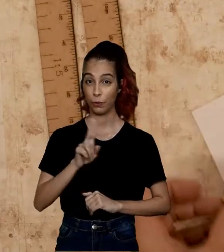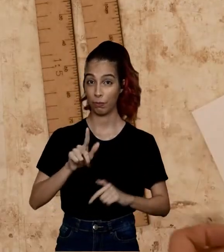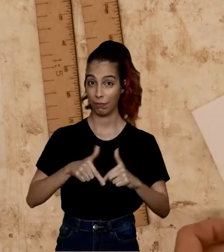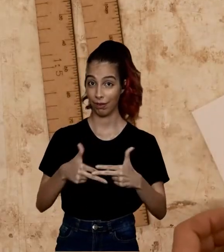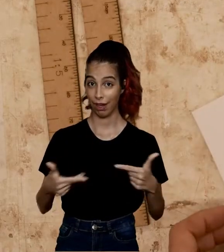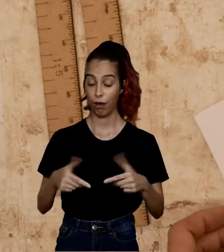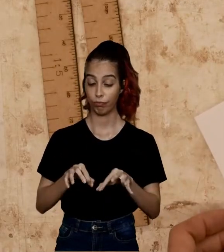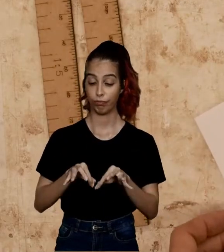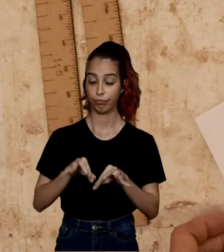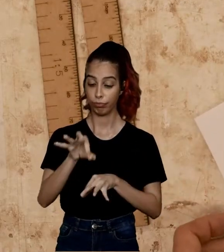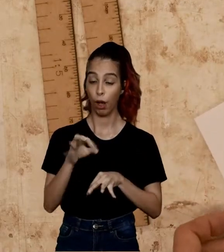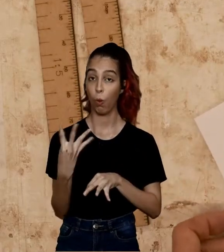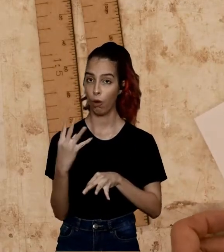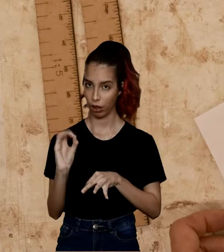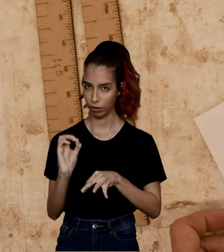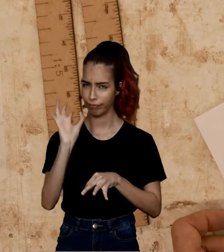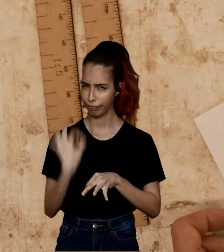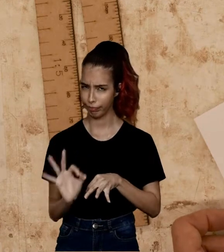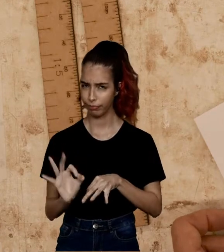Primeiro eu marco 40.